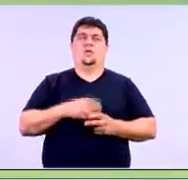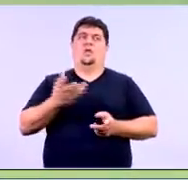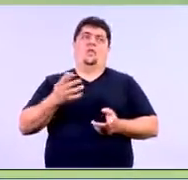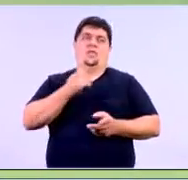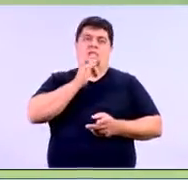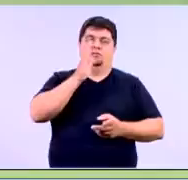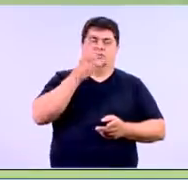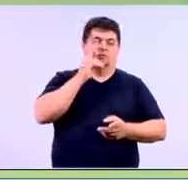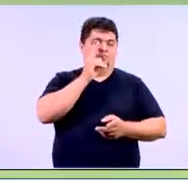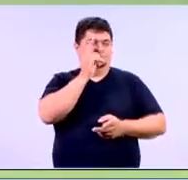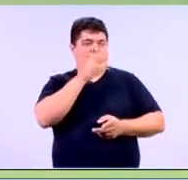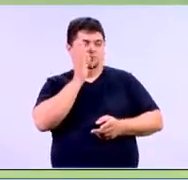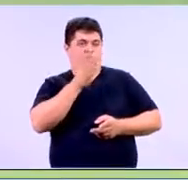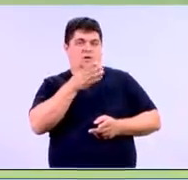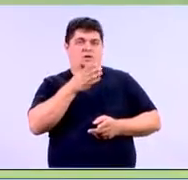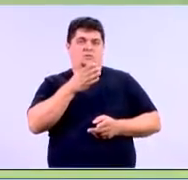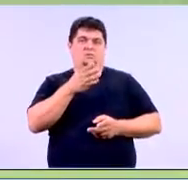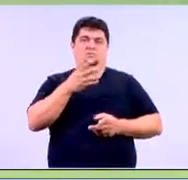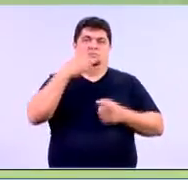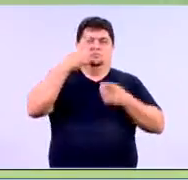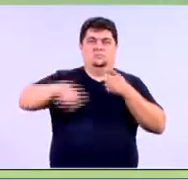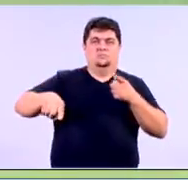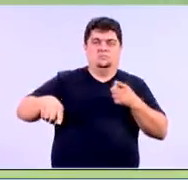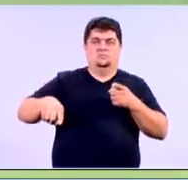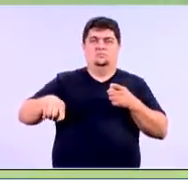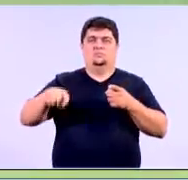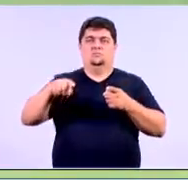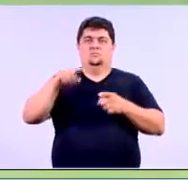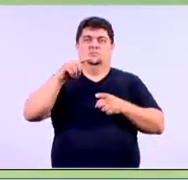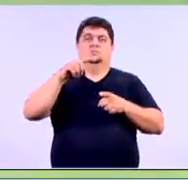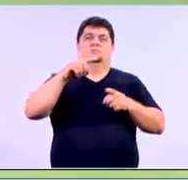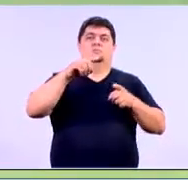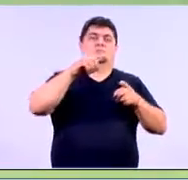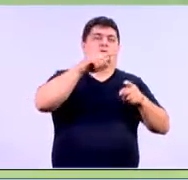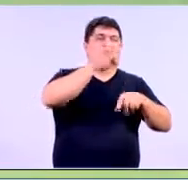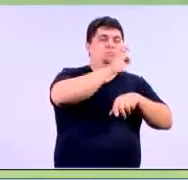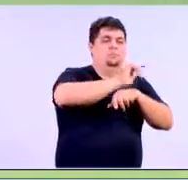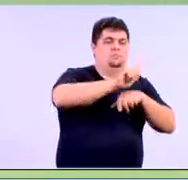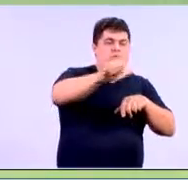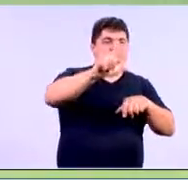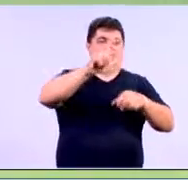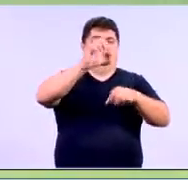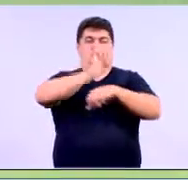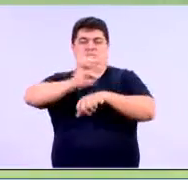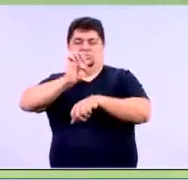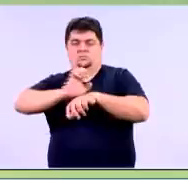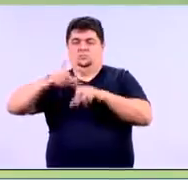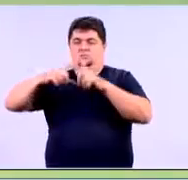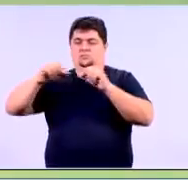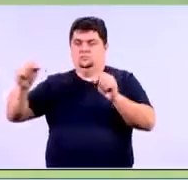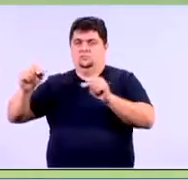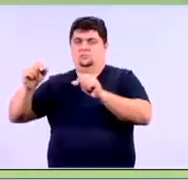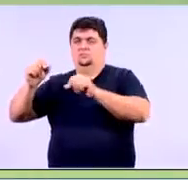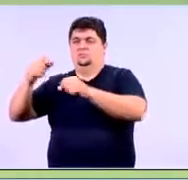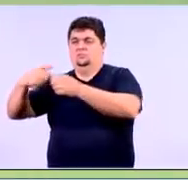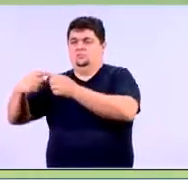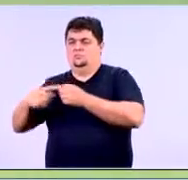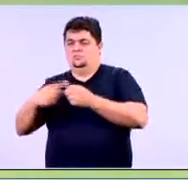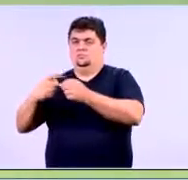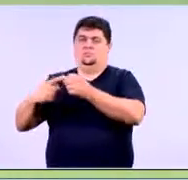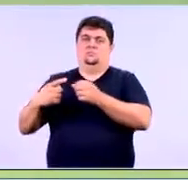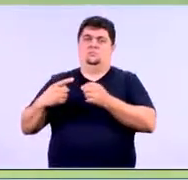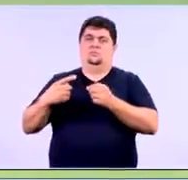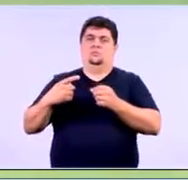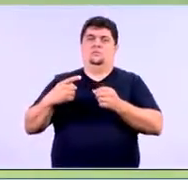garantias ao contribuinte, é vedado ao Estado, à União, Estados, Distrito Federal e aos municípios a cobrar